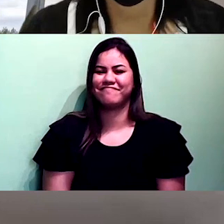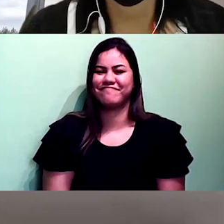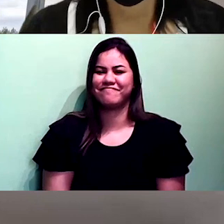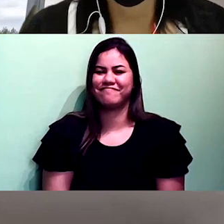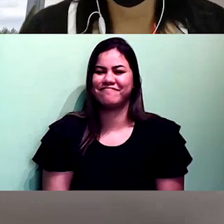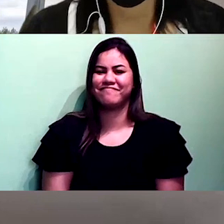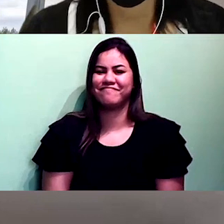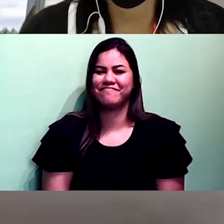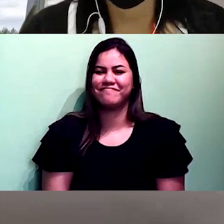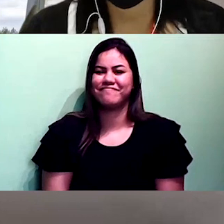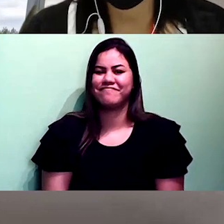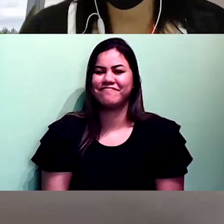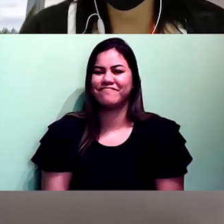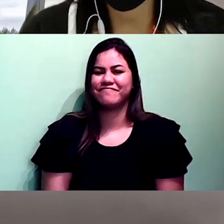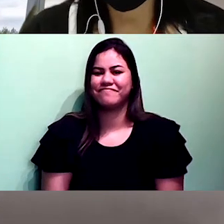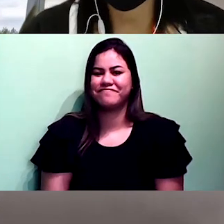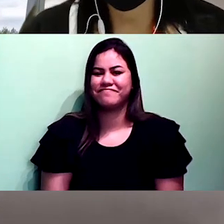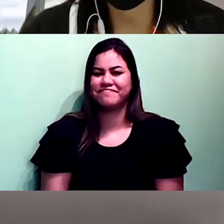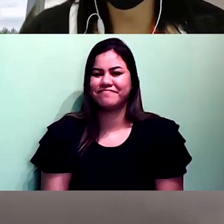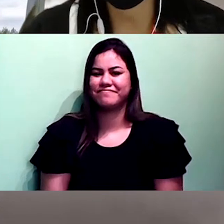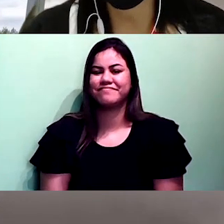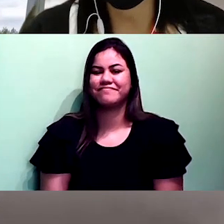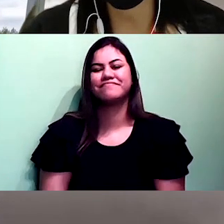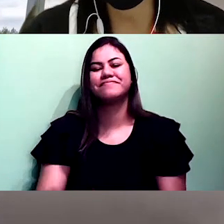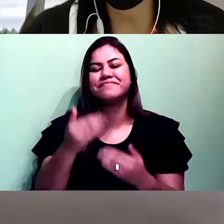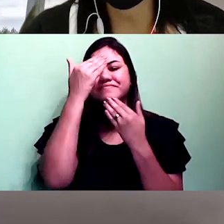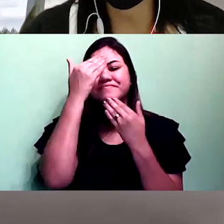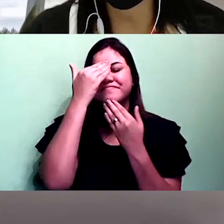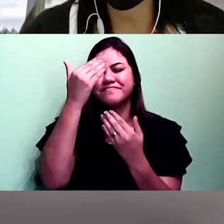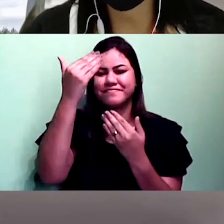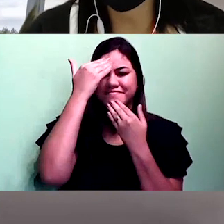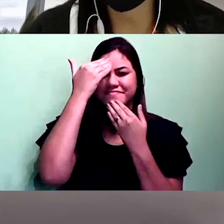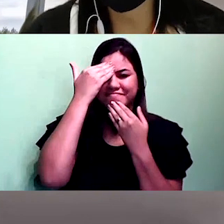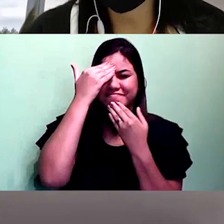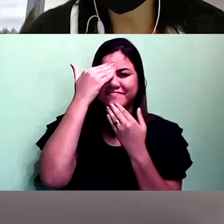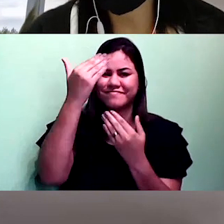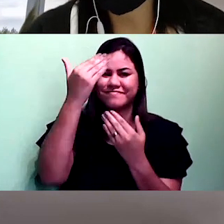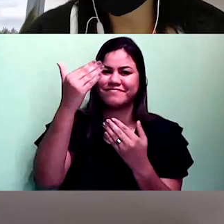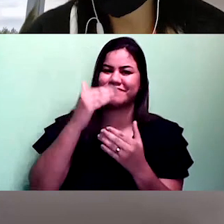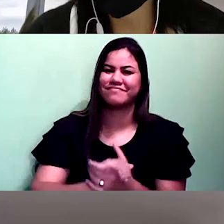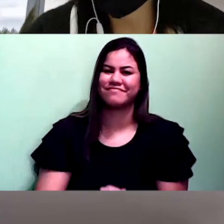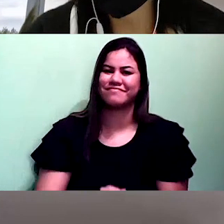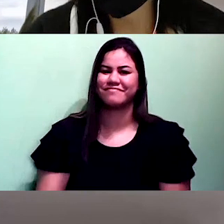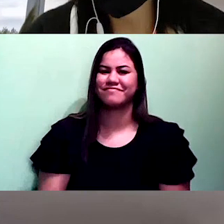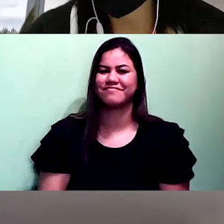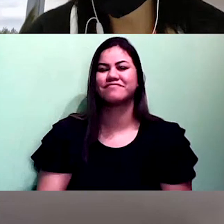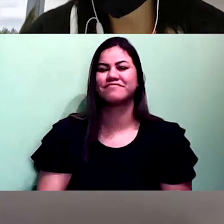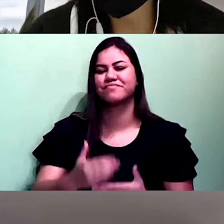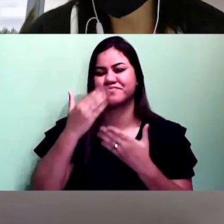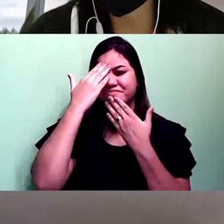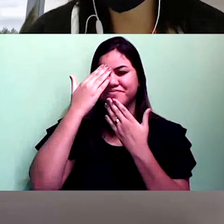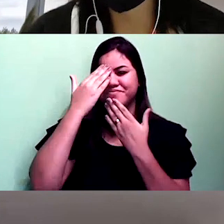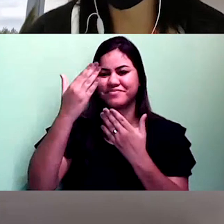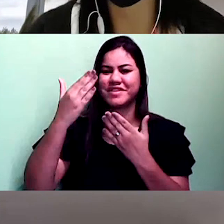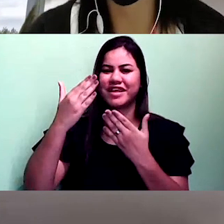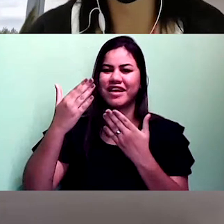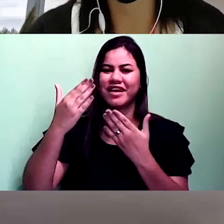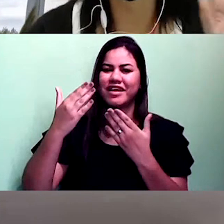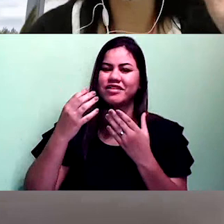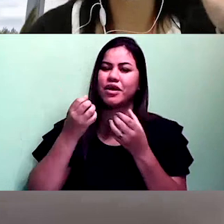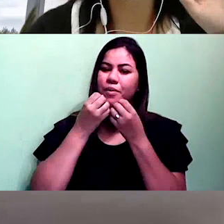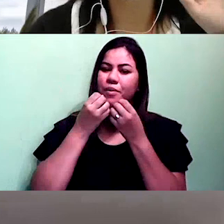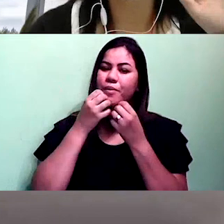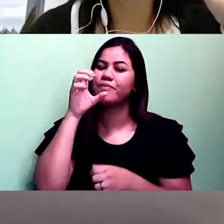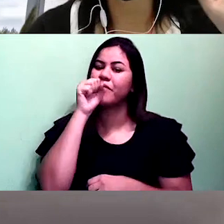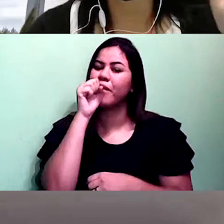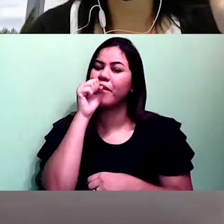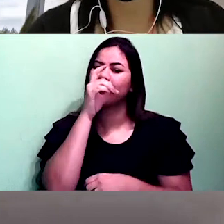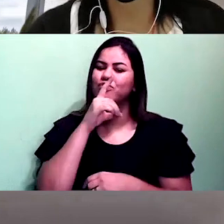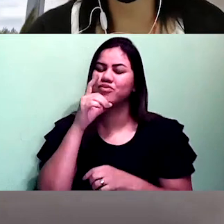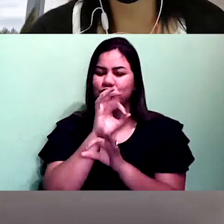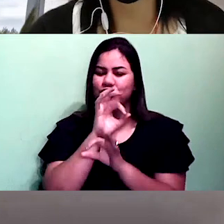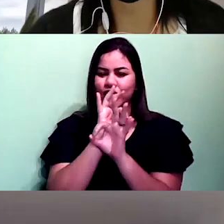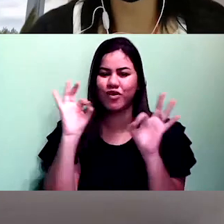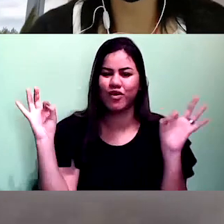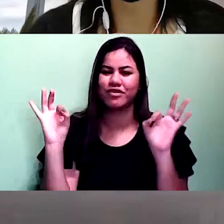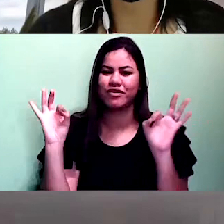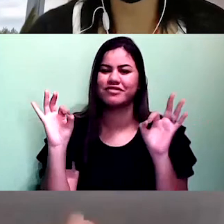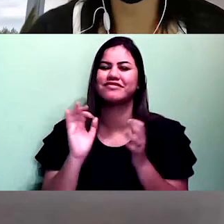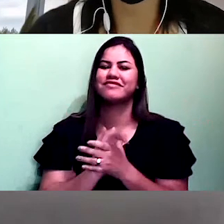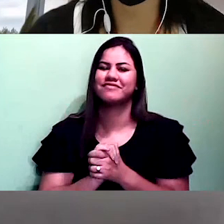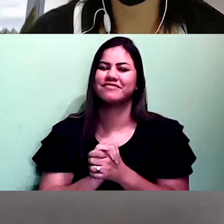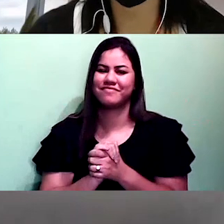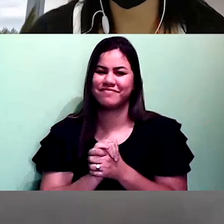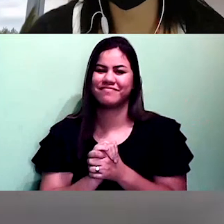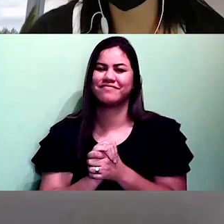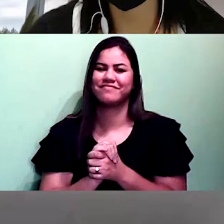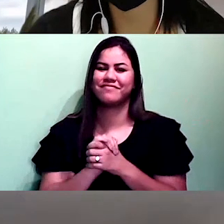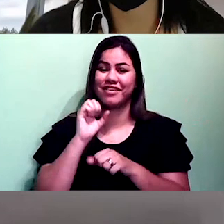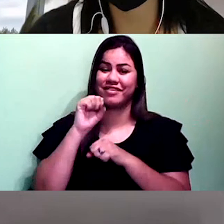Tá bom? Gente, obrigada. Obrigada. Gente, obrigado. Boa sorte a todos. Um bom final de semana. Cuide. Até o ano